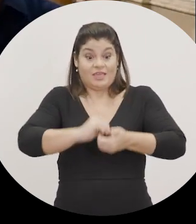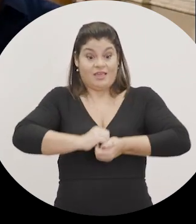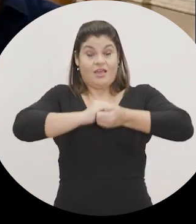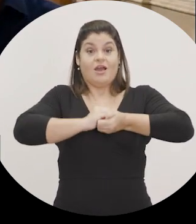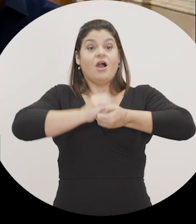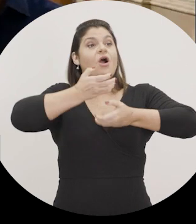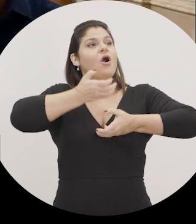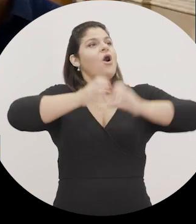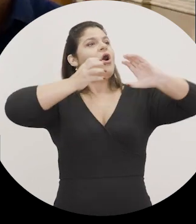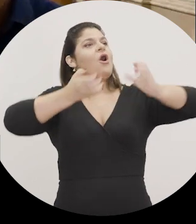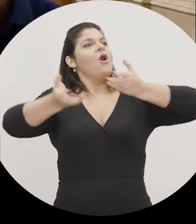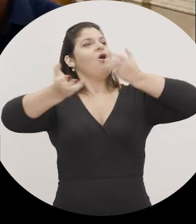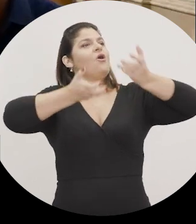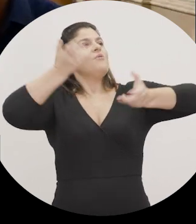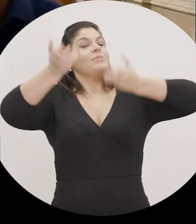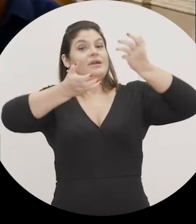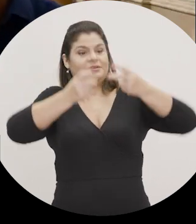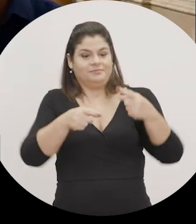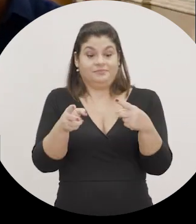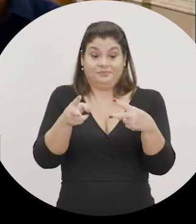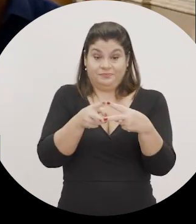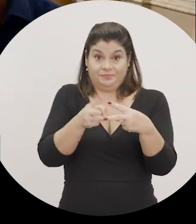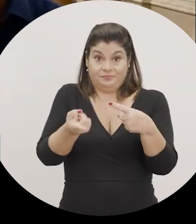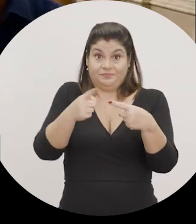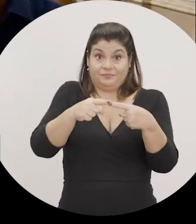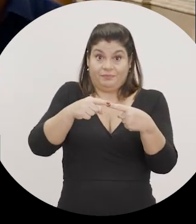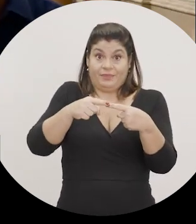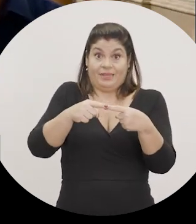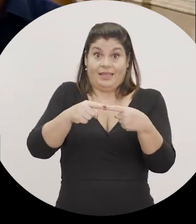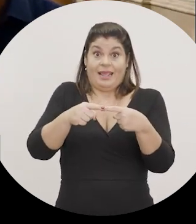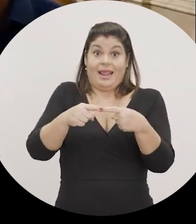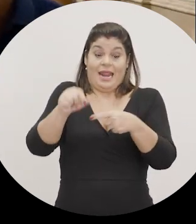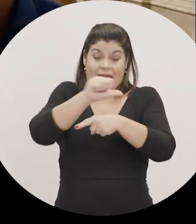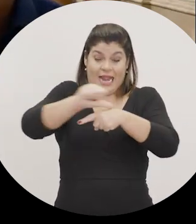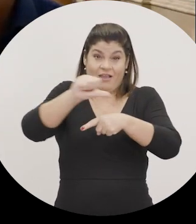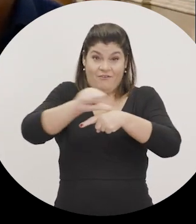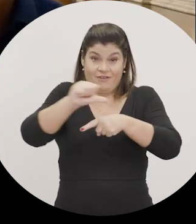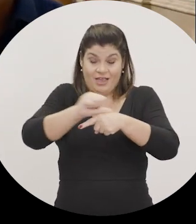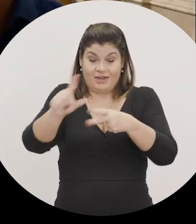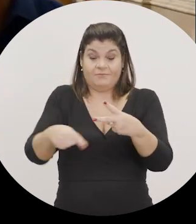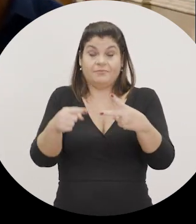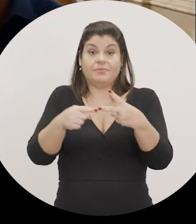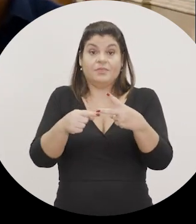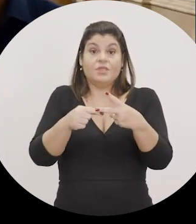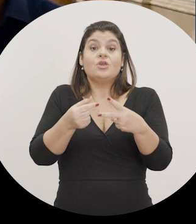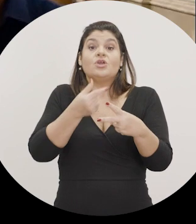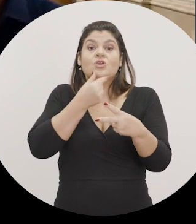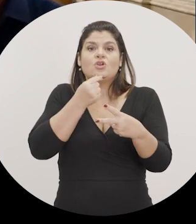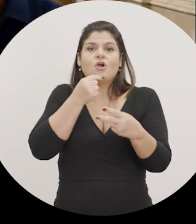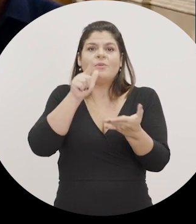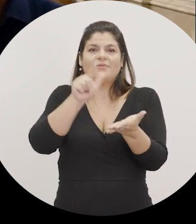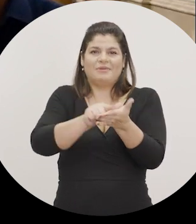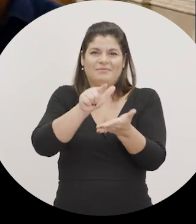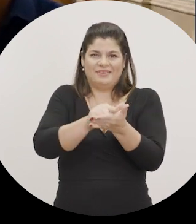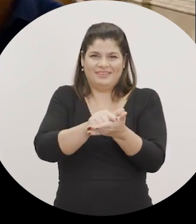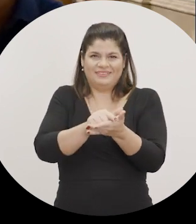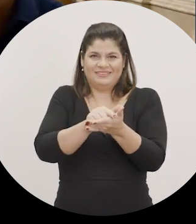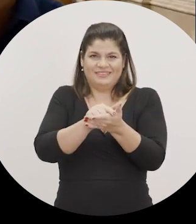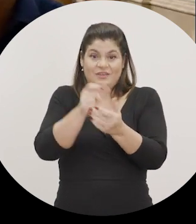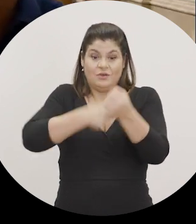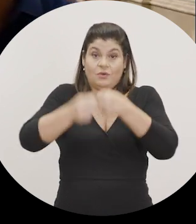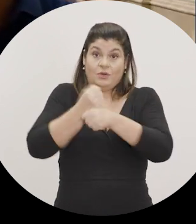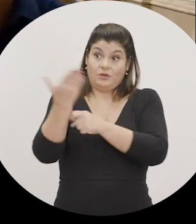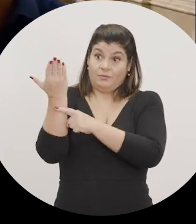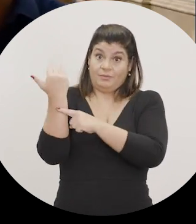Plínio Marcos, né? Navalha na Carne e Homens de Papel, que seriam apresentadas no ano passado, infelizmente, tivemos